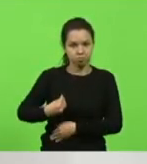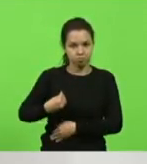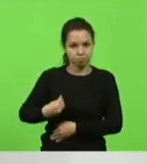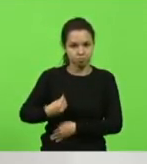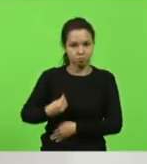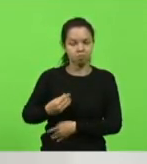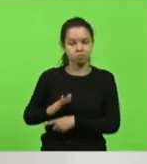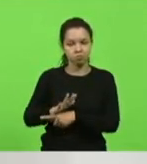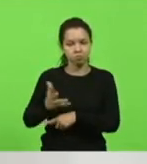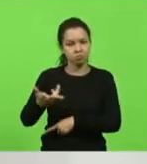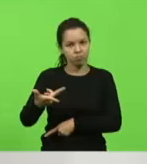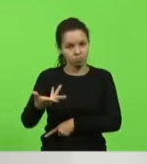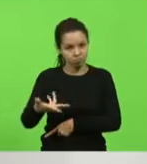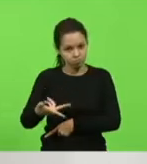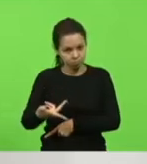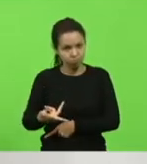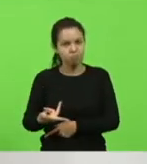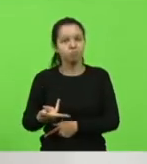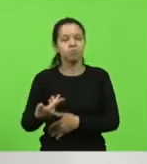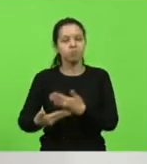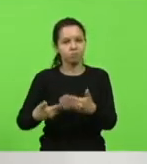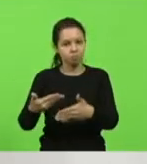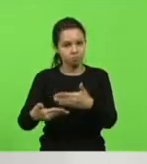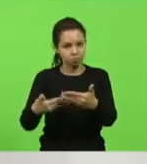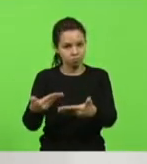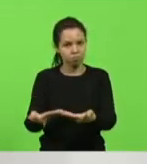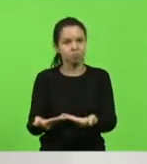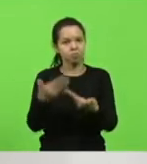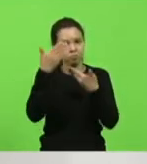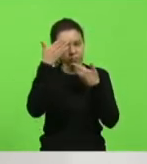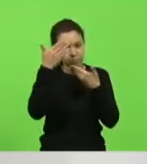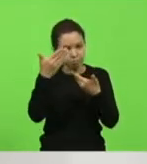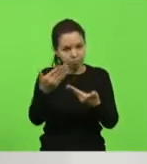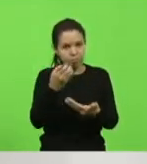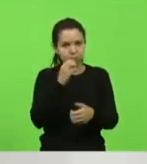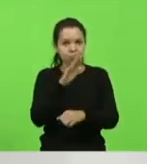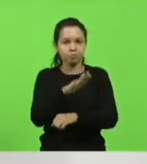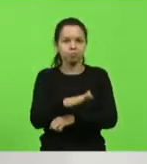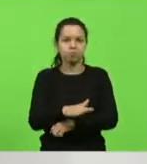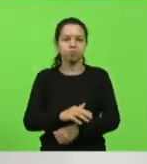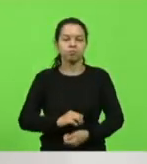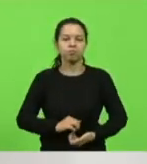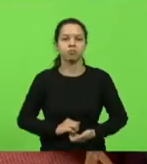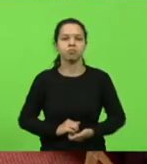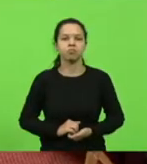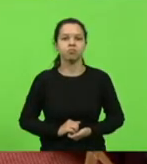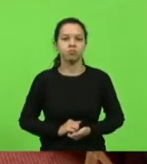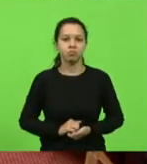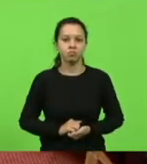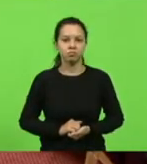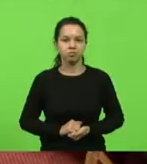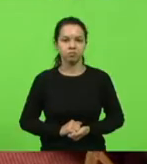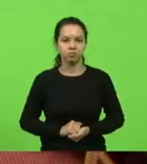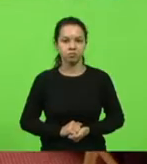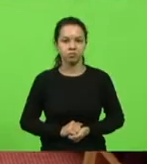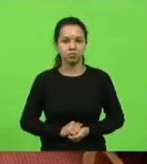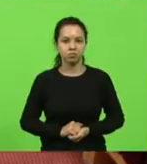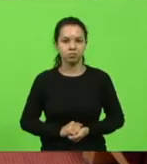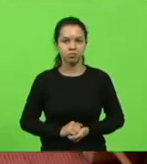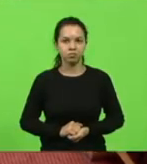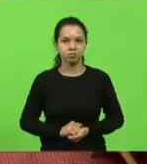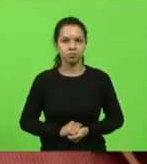viabilização do presente instrumento Muito Obrigada e boa tarde a todos um